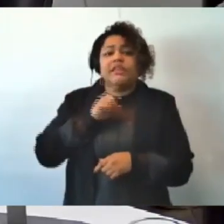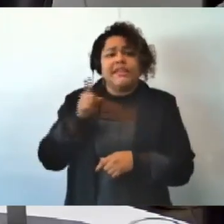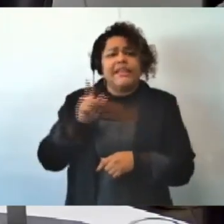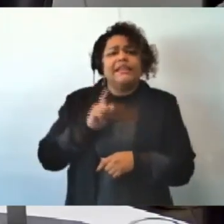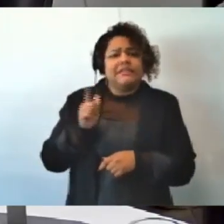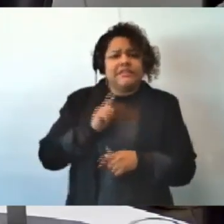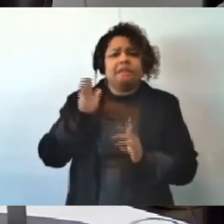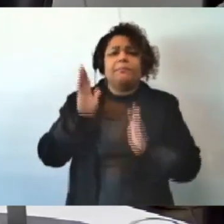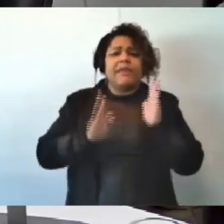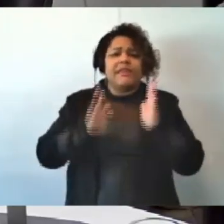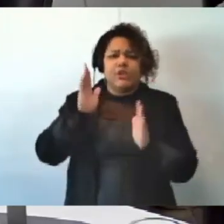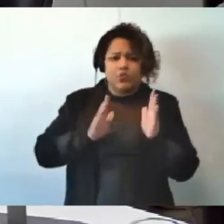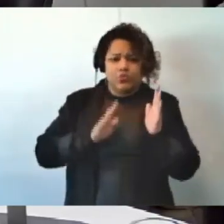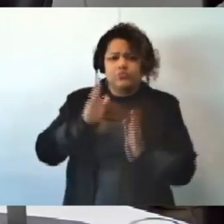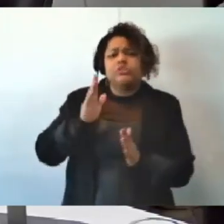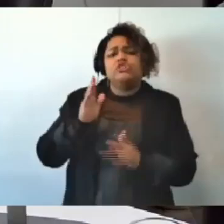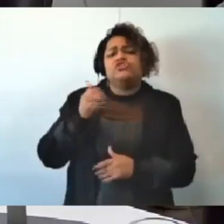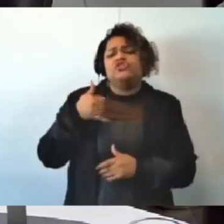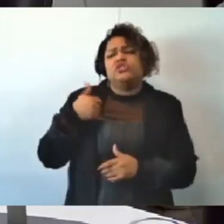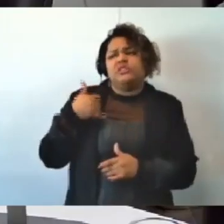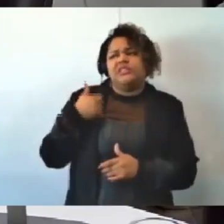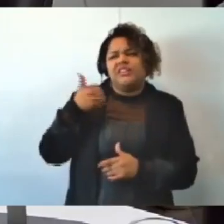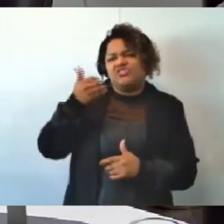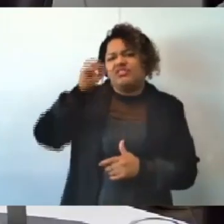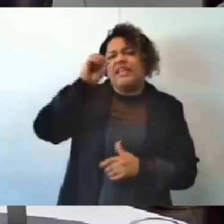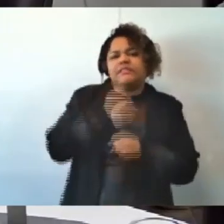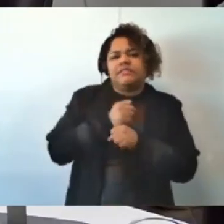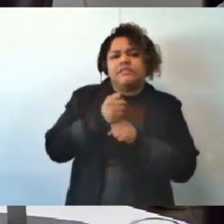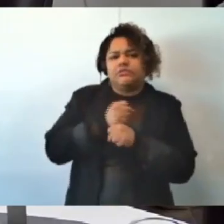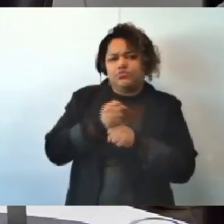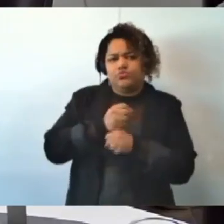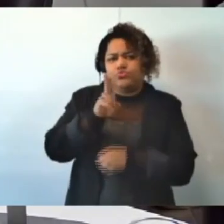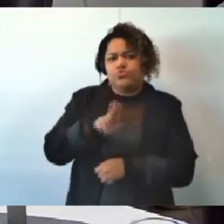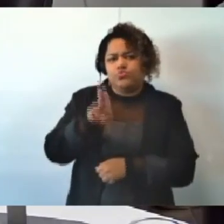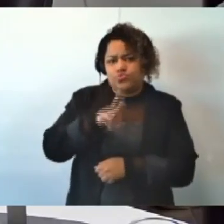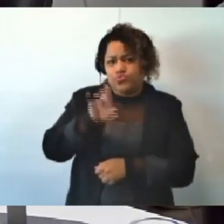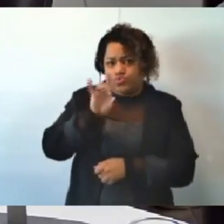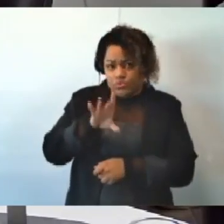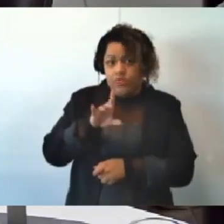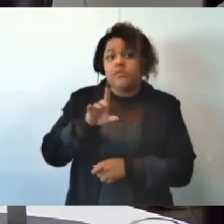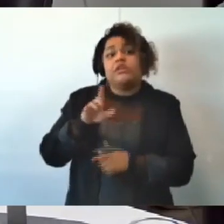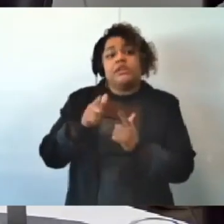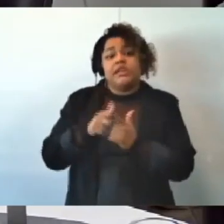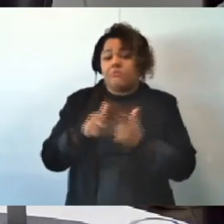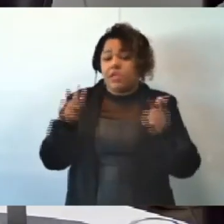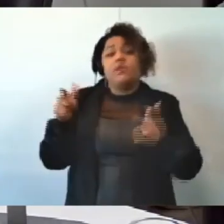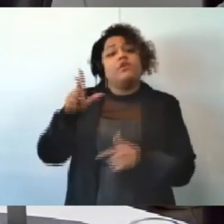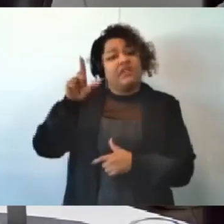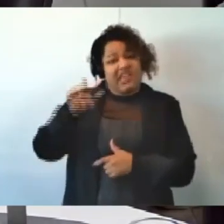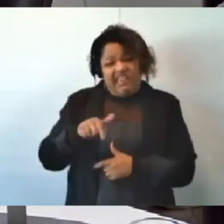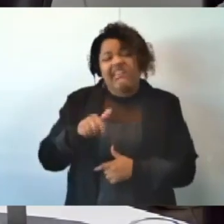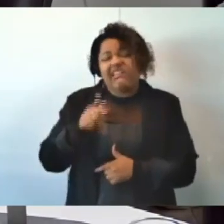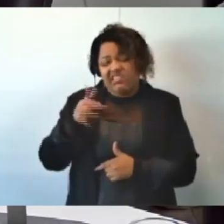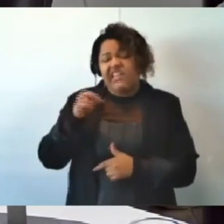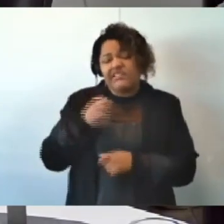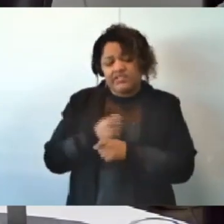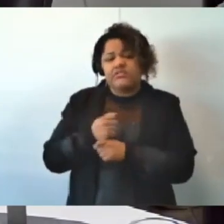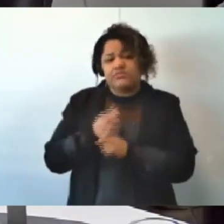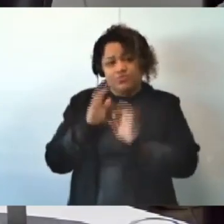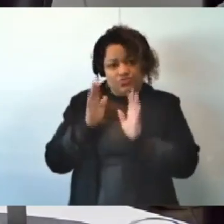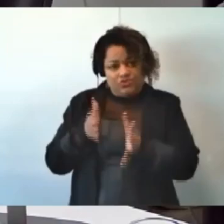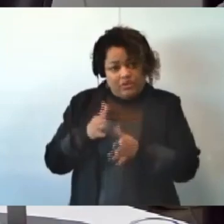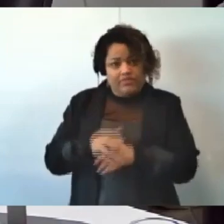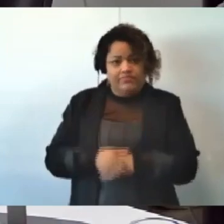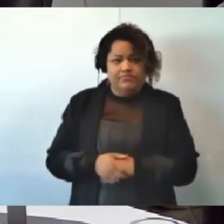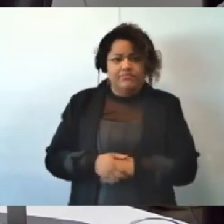e a maioria, né, dos nossos ônibus são assim. Então, como a gente já não tem essa influência, esse incentivo para